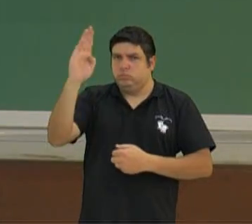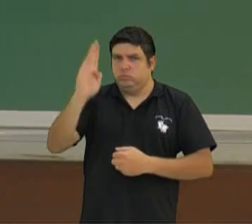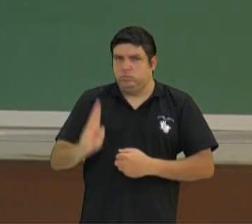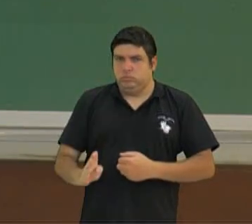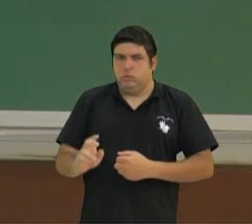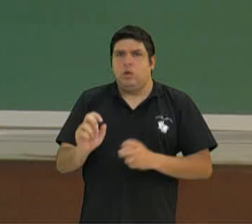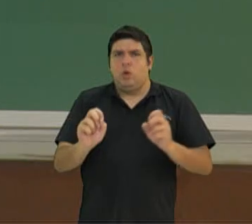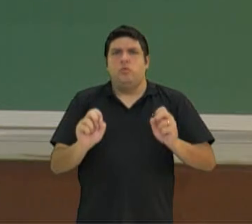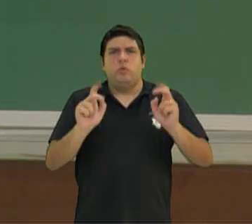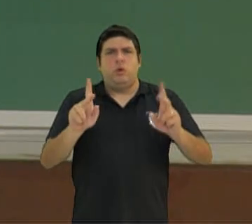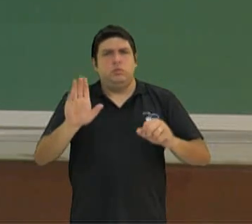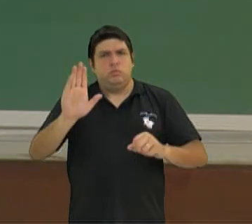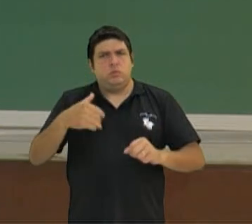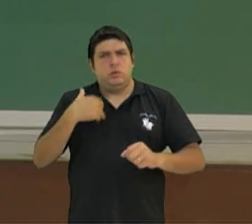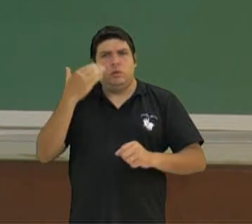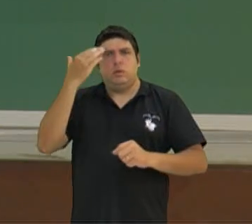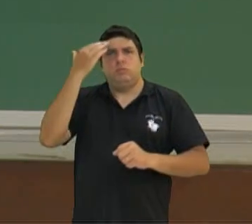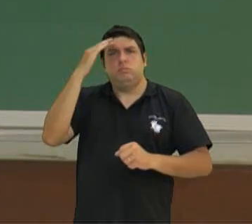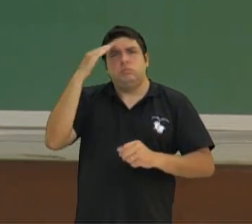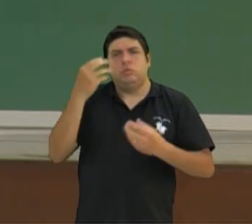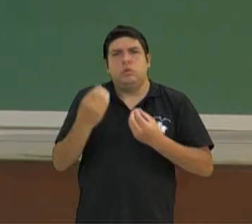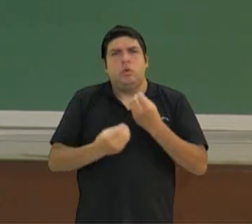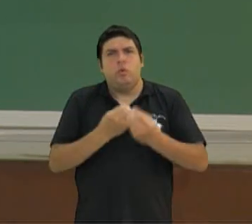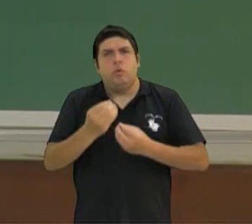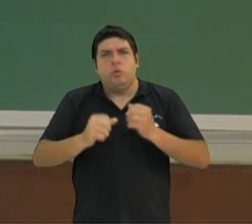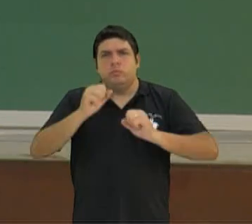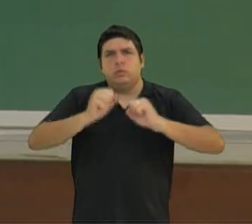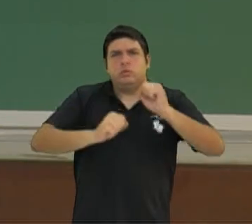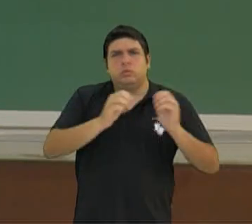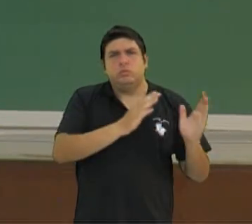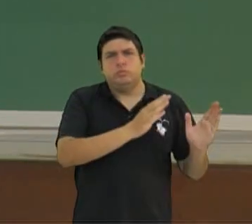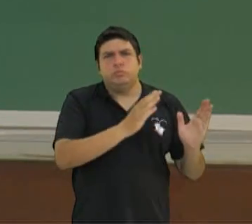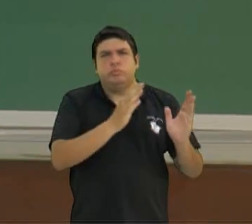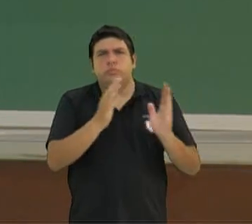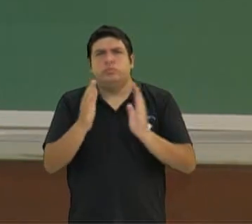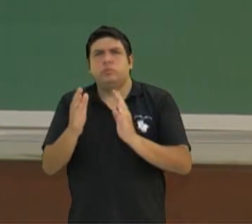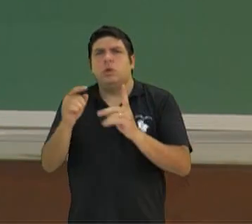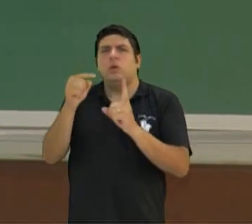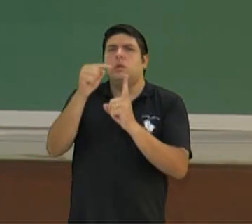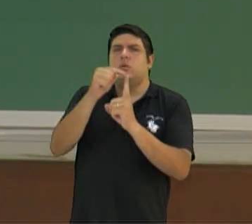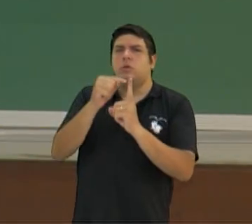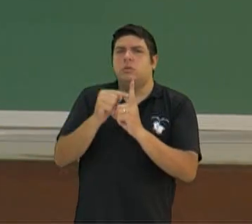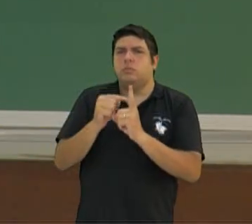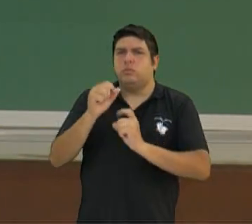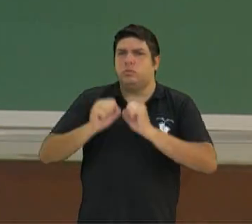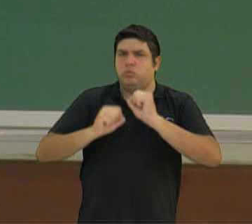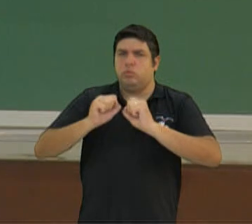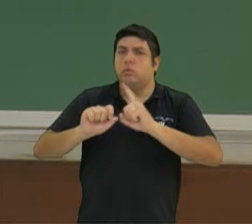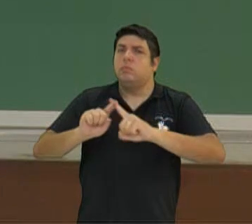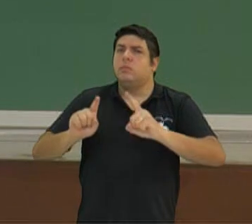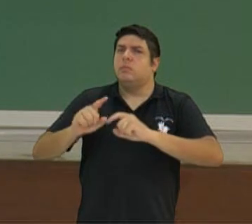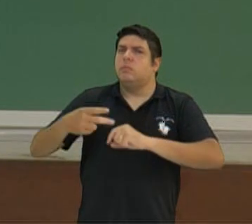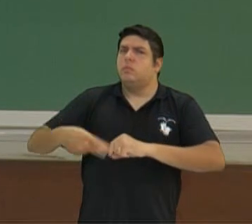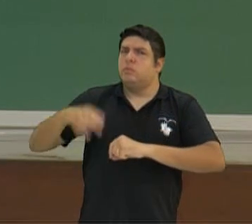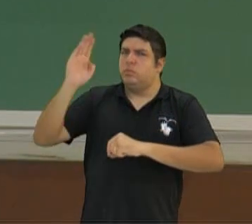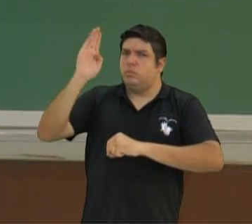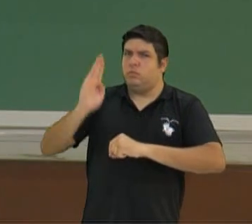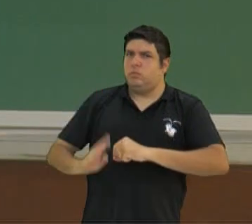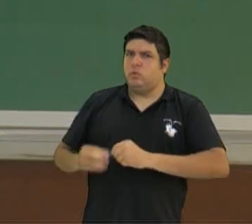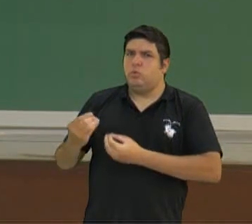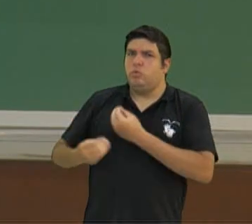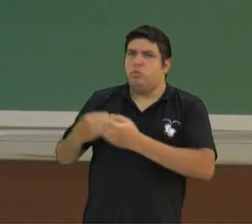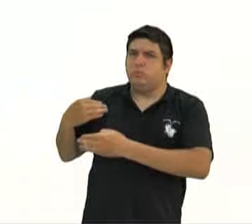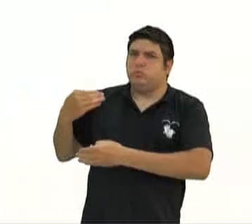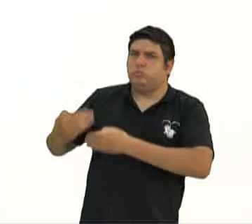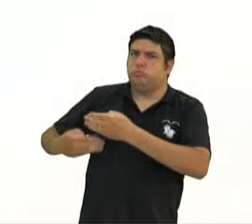ideia geral do que é industrialização, os tipos de indústrias e no Brasil como é que foi esse processo, né? Até